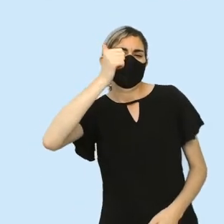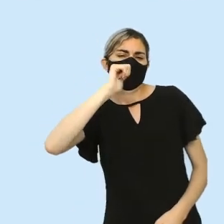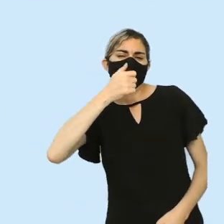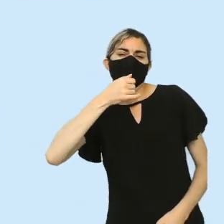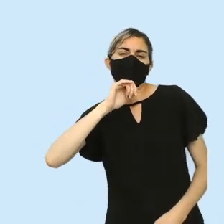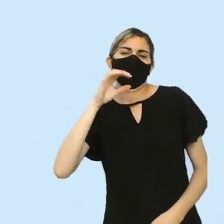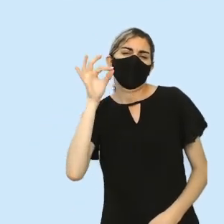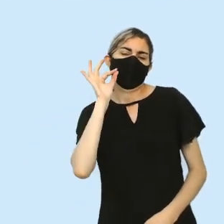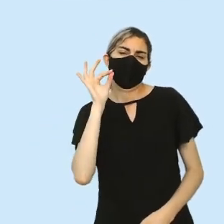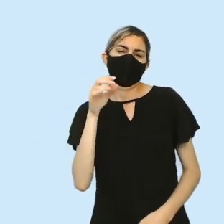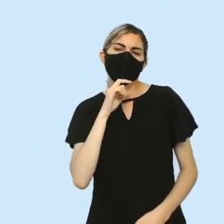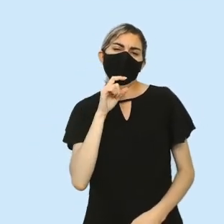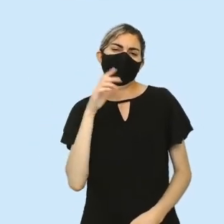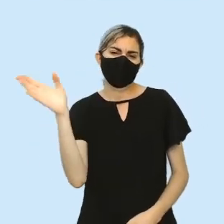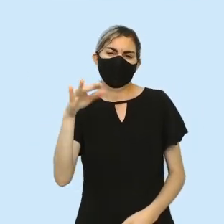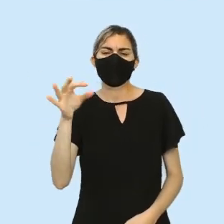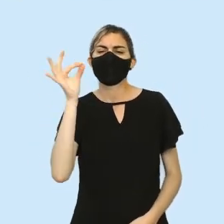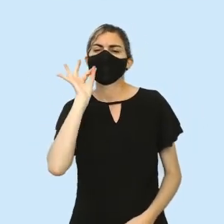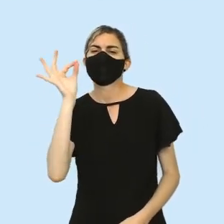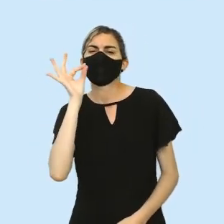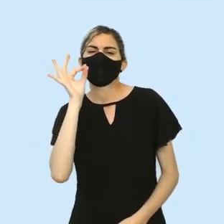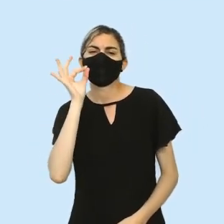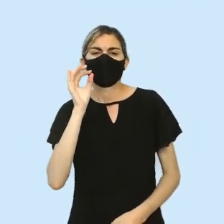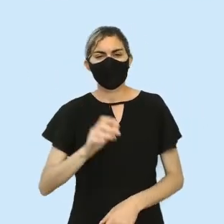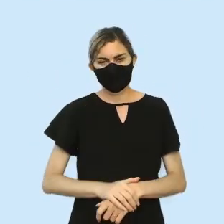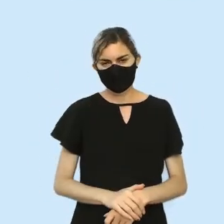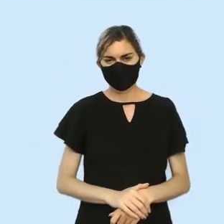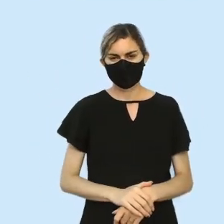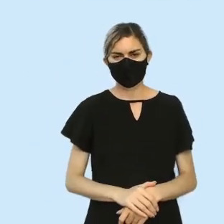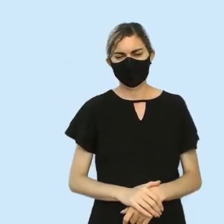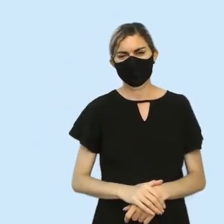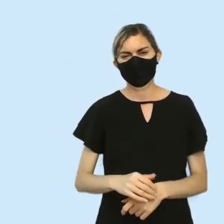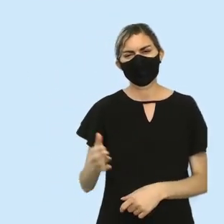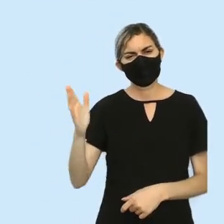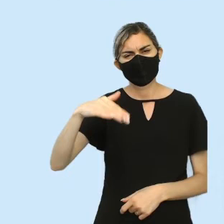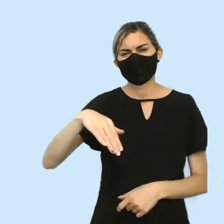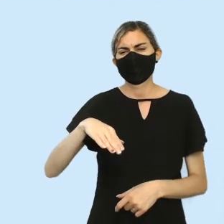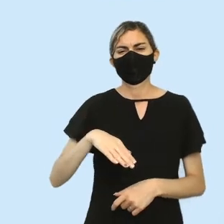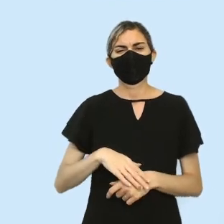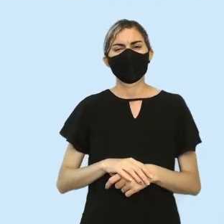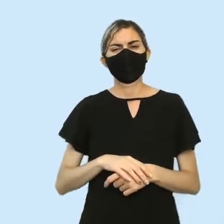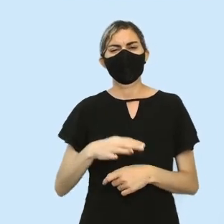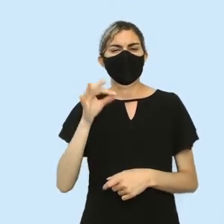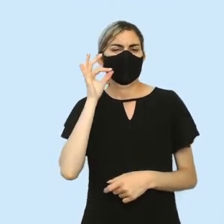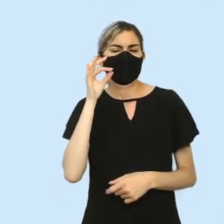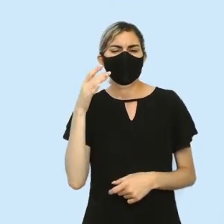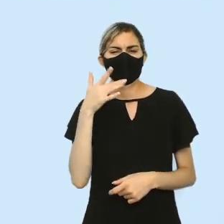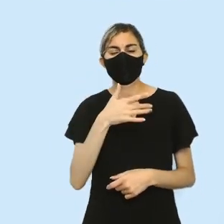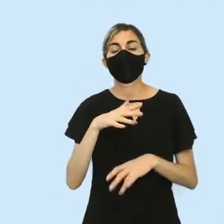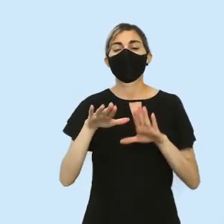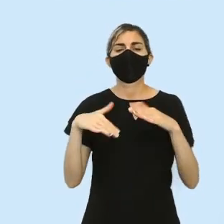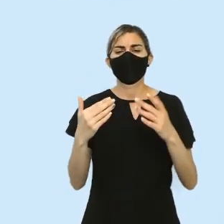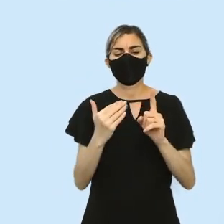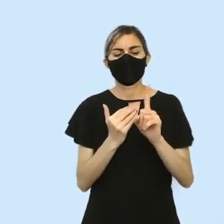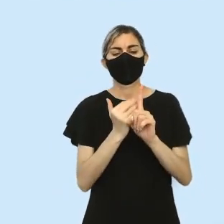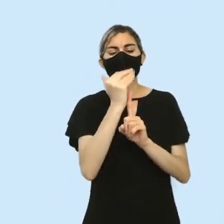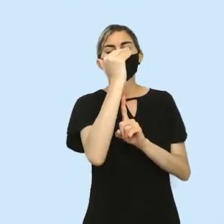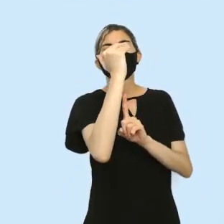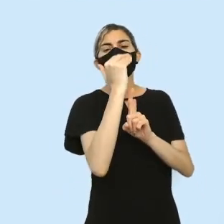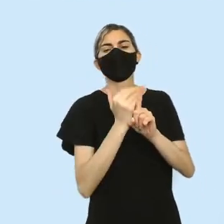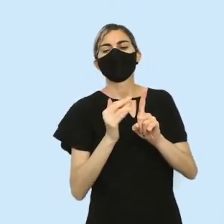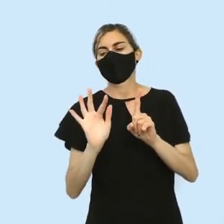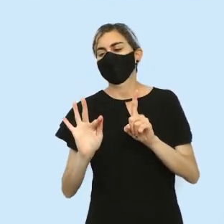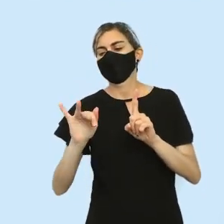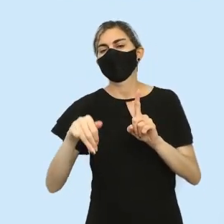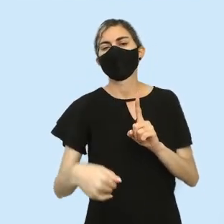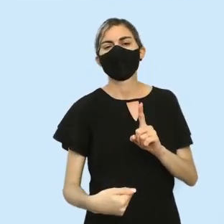Meu irmão, vamos, Jorge Bento, tomar um chá? Meu irmão, a bebida é refrescante, tá bom? Qual a temperatura final